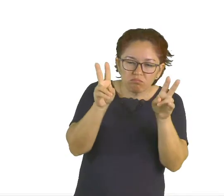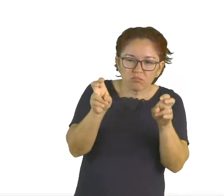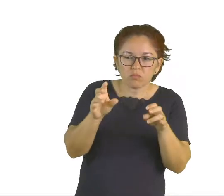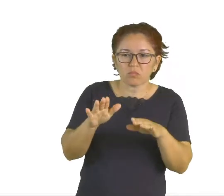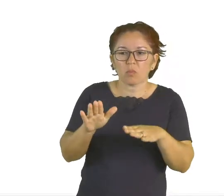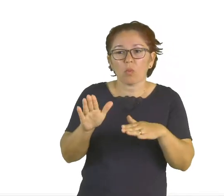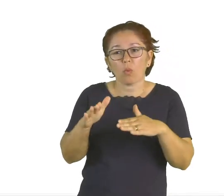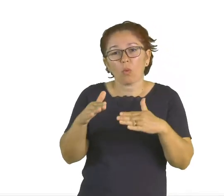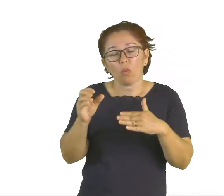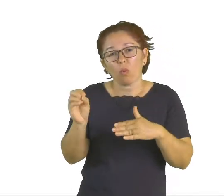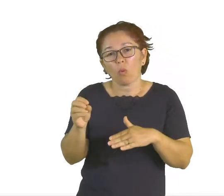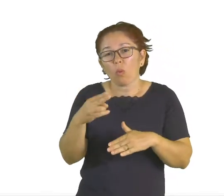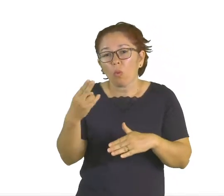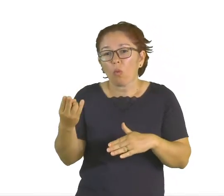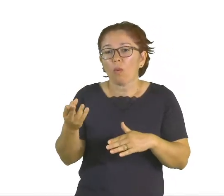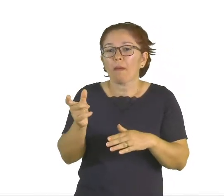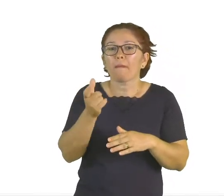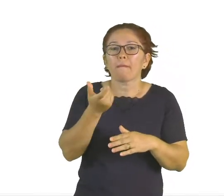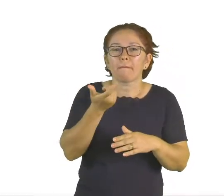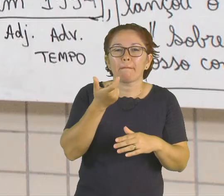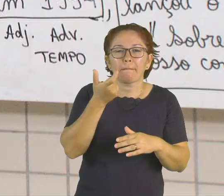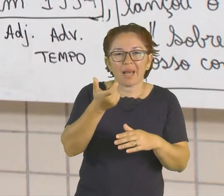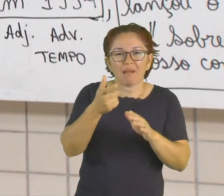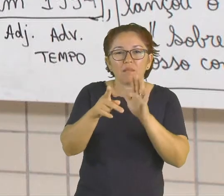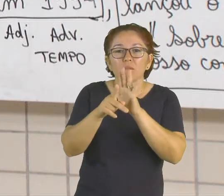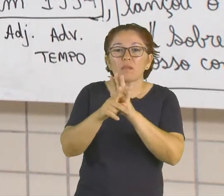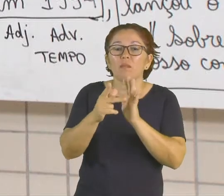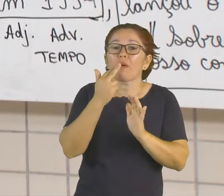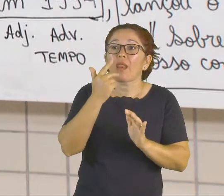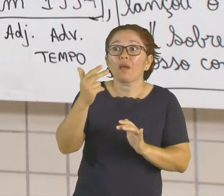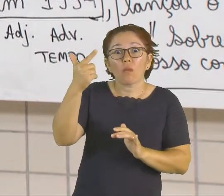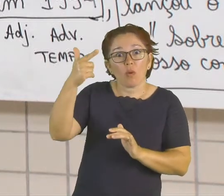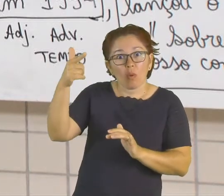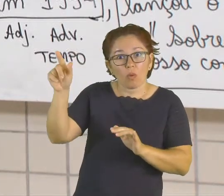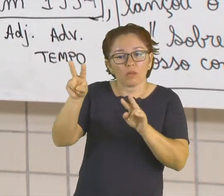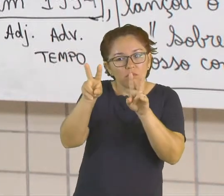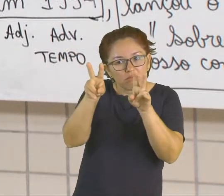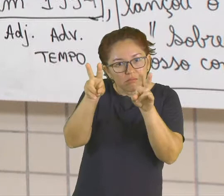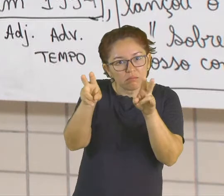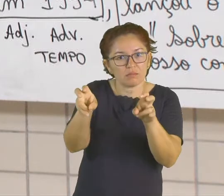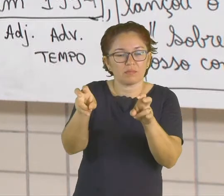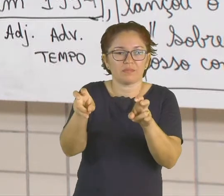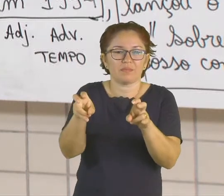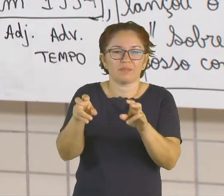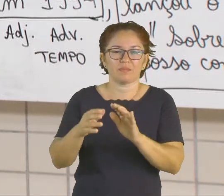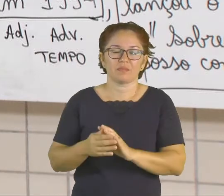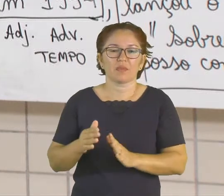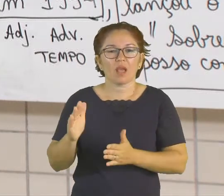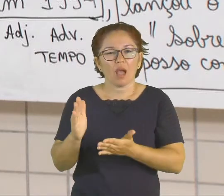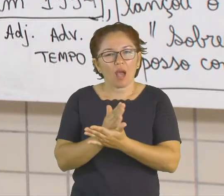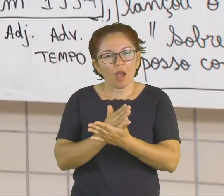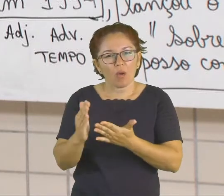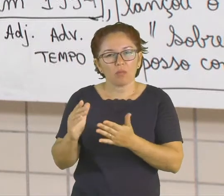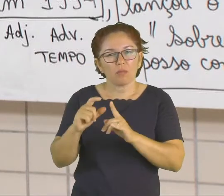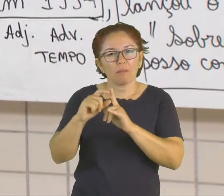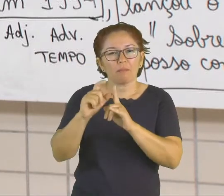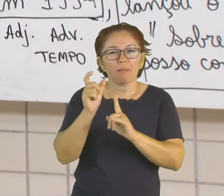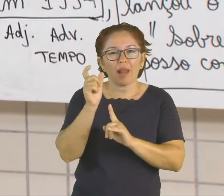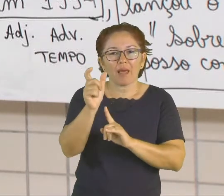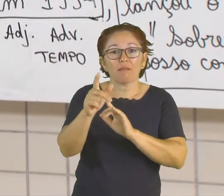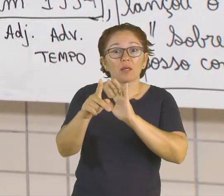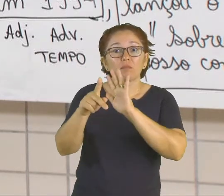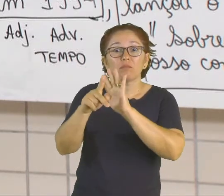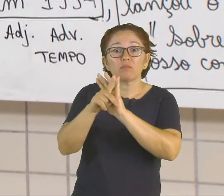isolar estrangeirismos. O que é estrangeirismos? São palavras que vêm de outra língua. Por